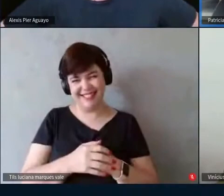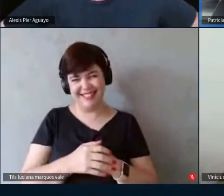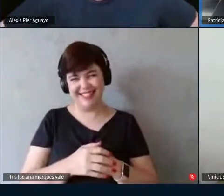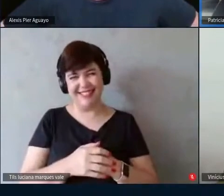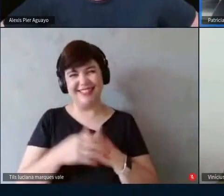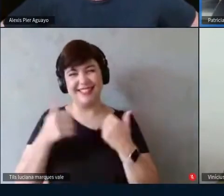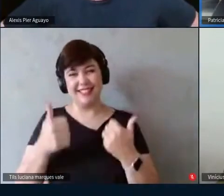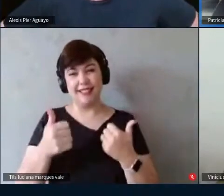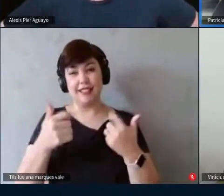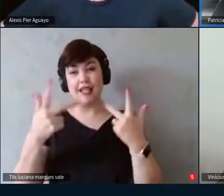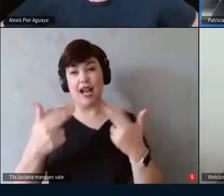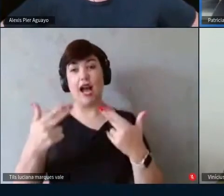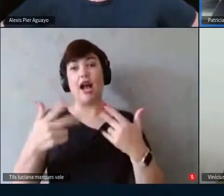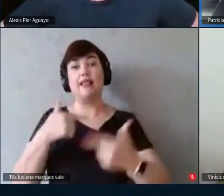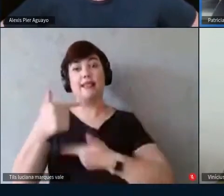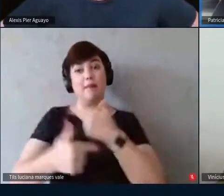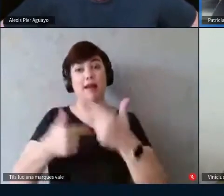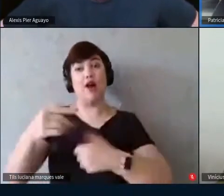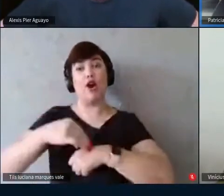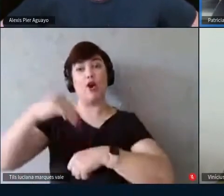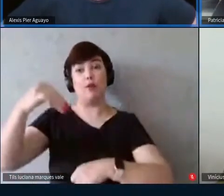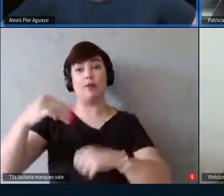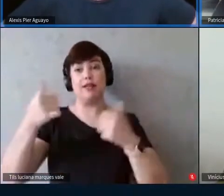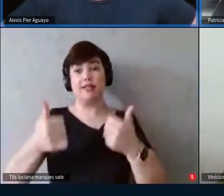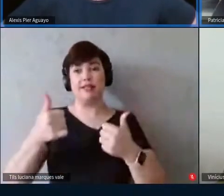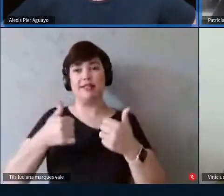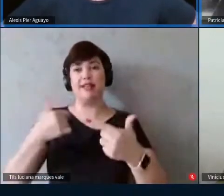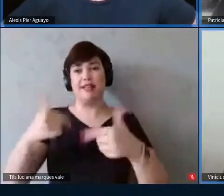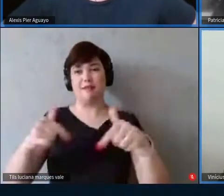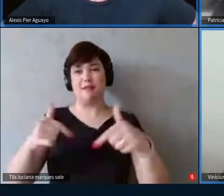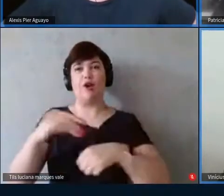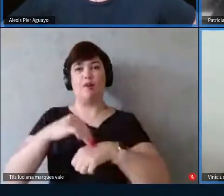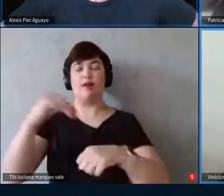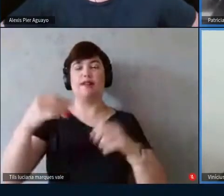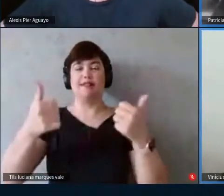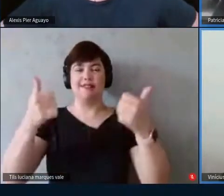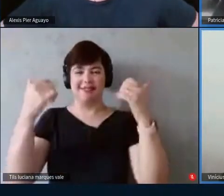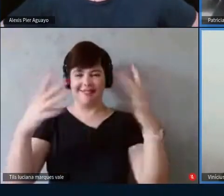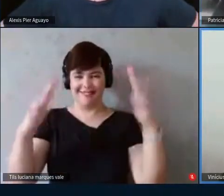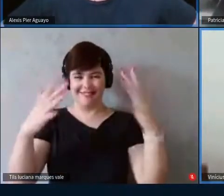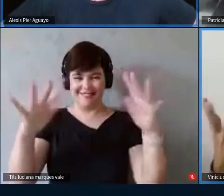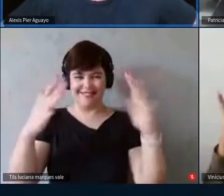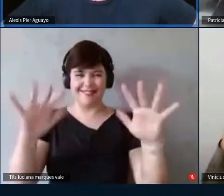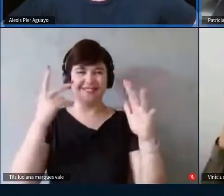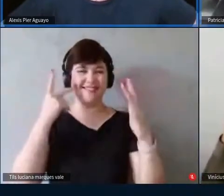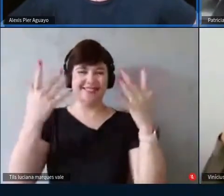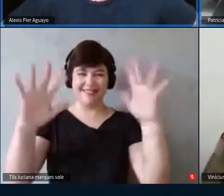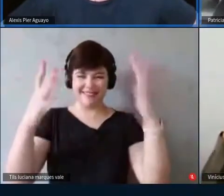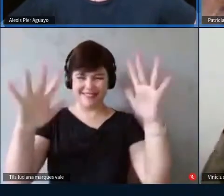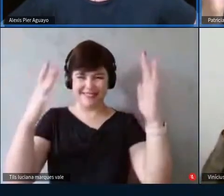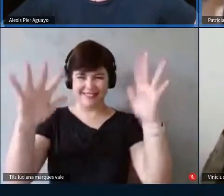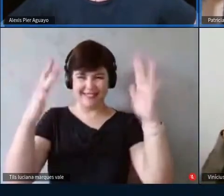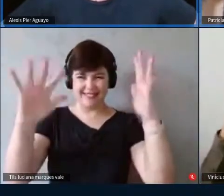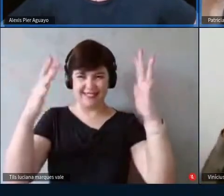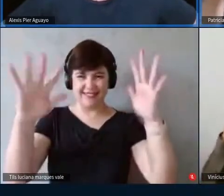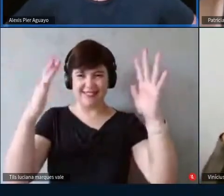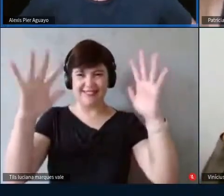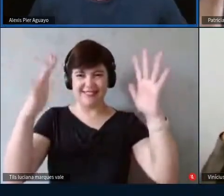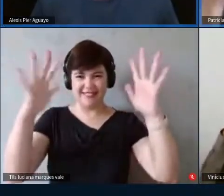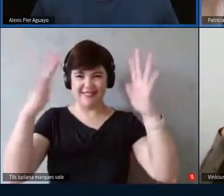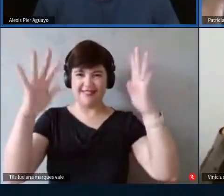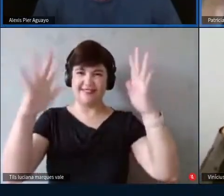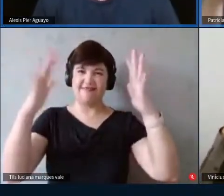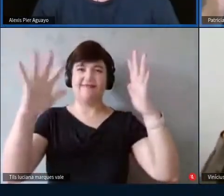Está indo como mestre já, querido. Está indo como mestre. Graças a Deus. Parabéns, Pierre. Obrigado, Nis. Obrigado mesmo.